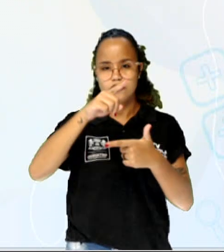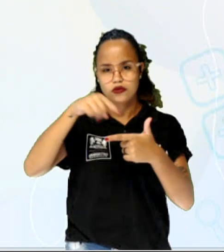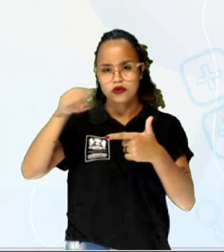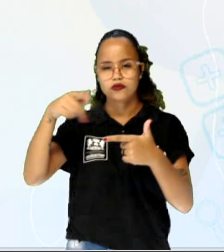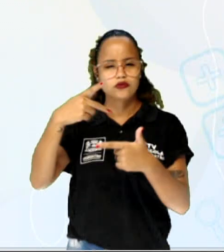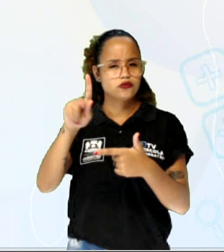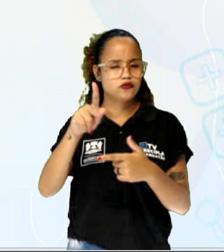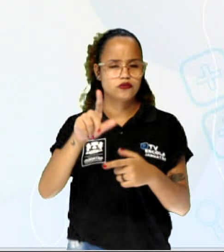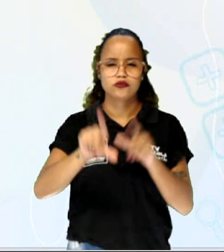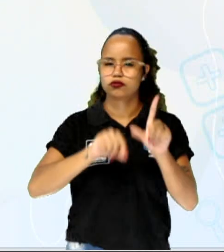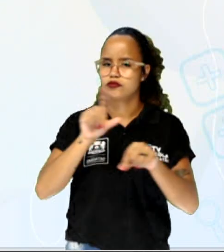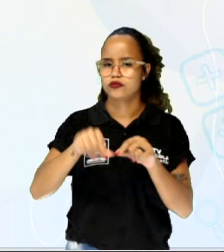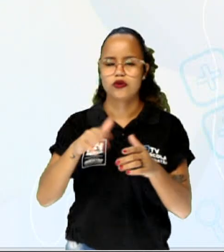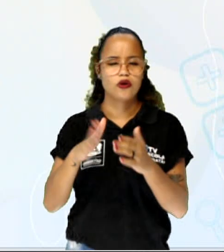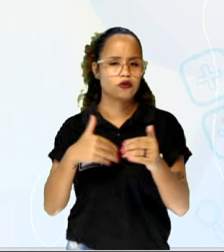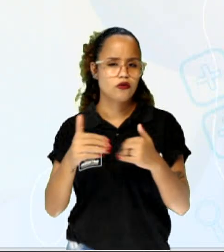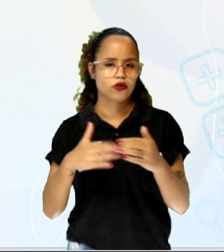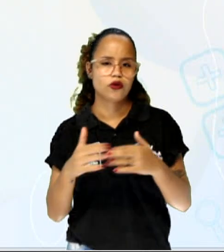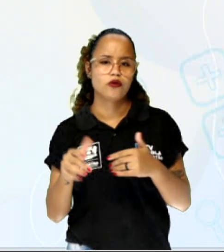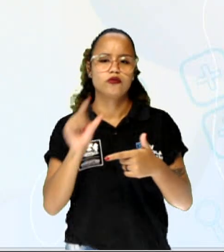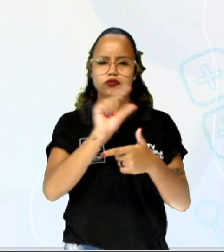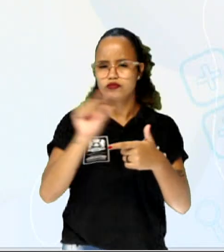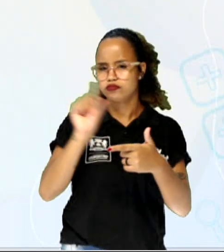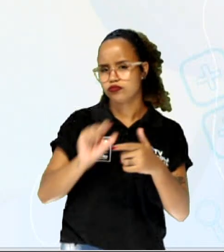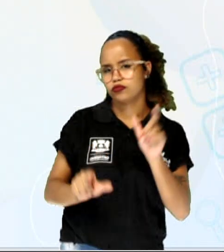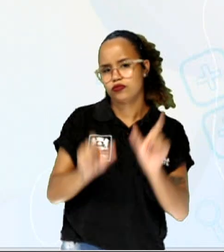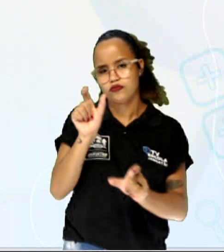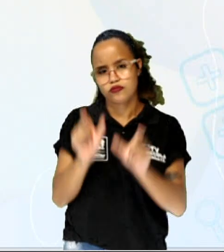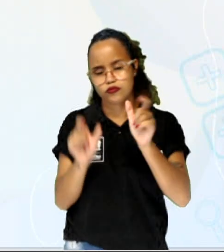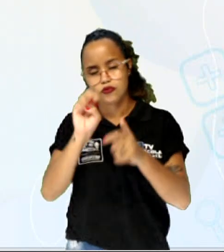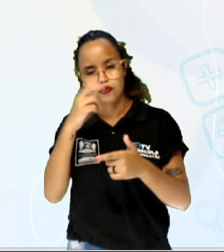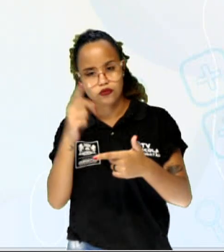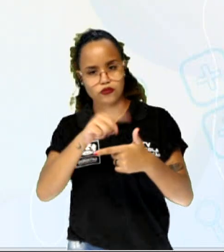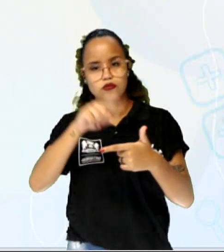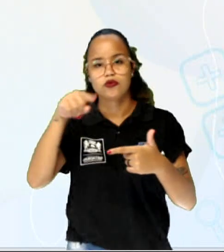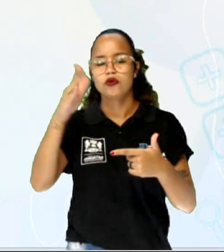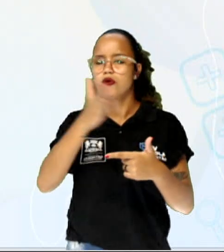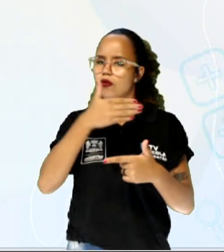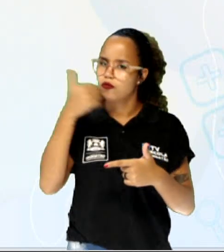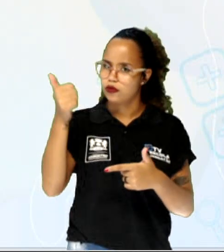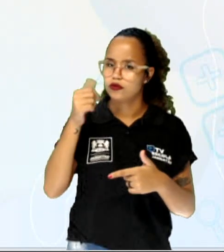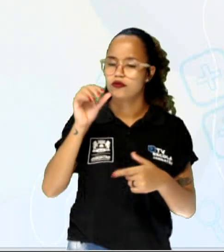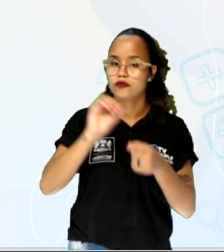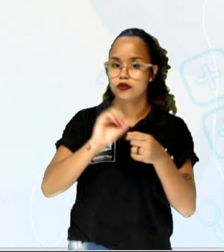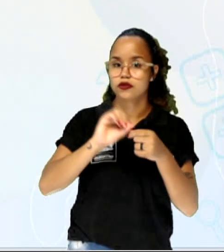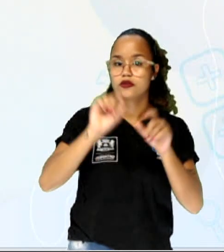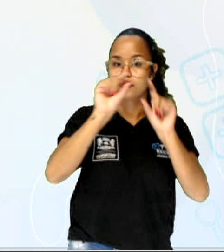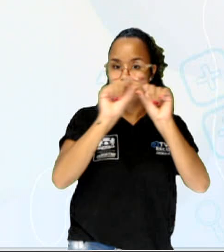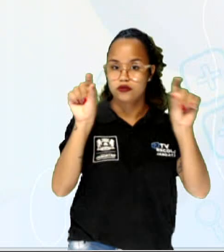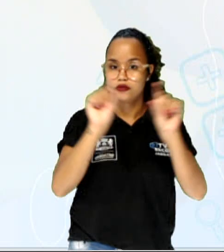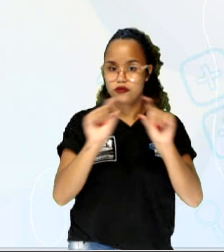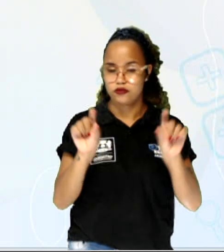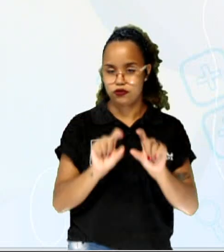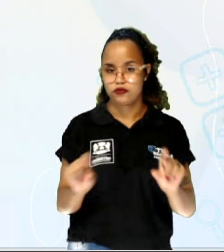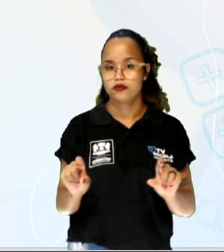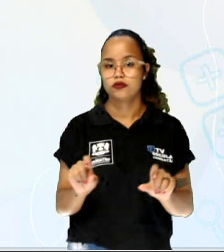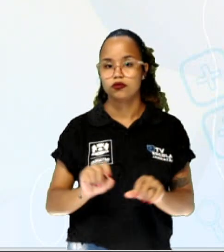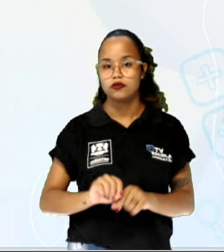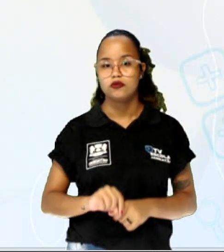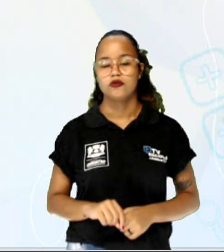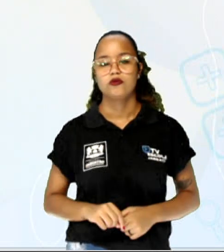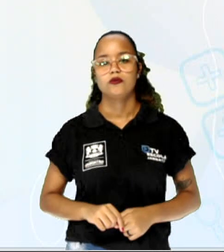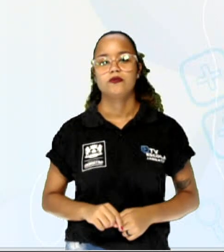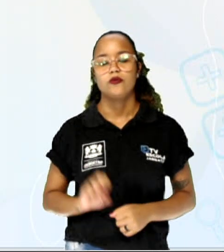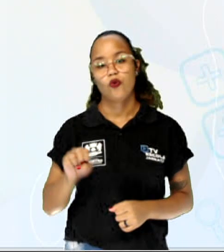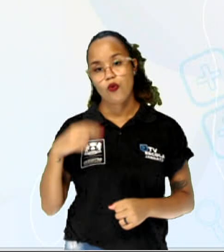escolher gráfico de colunas, pode fazer no gráfico de linha, né? O melhor é que faça no gráfico de coluna, por conta do tipo de pesquisa, então no gráfico de